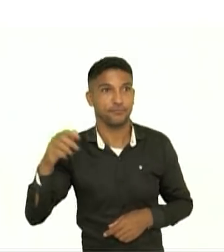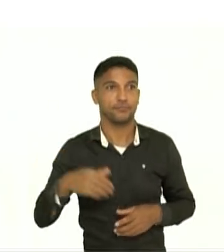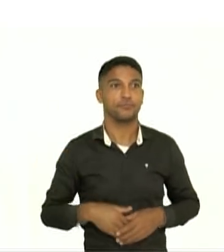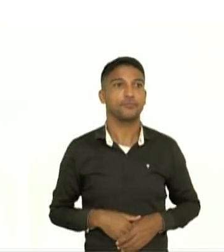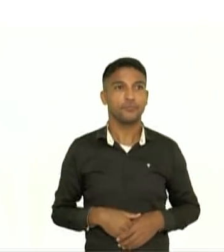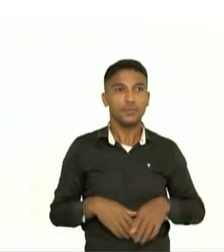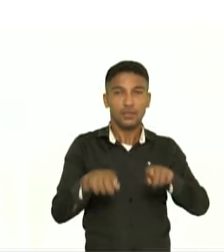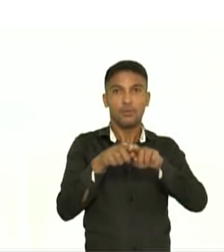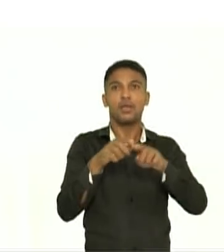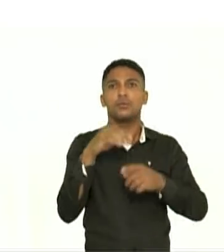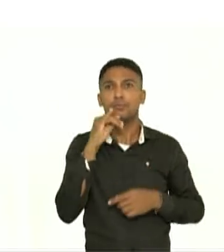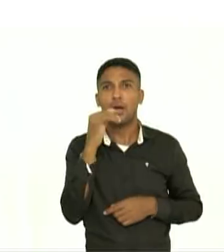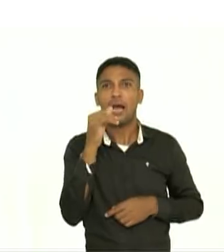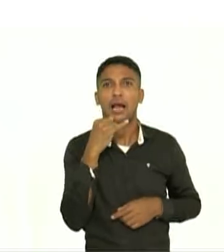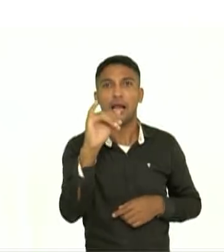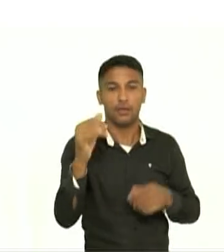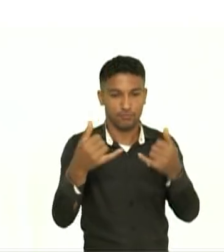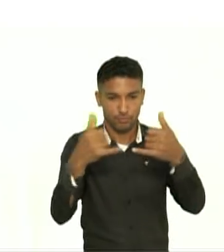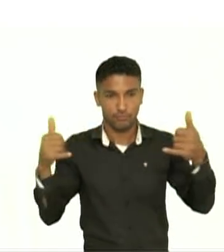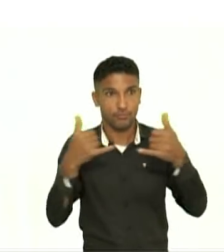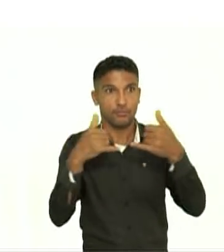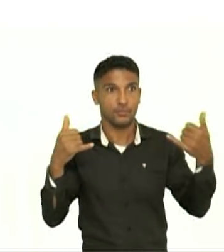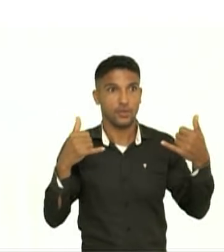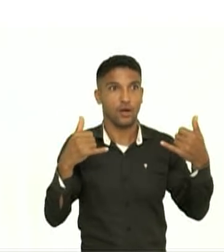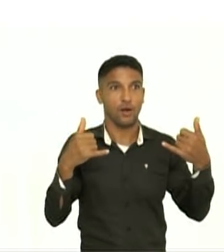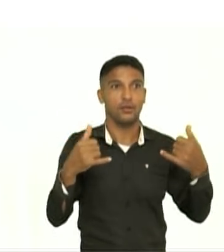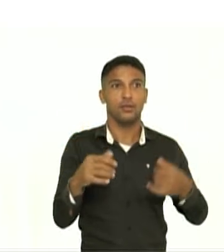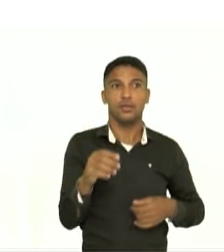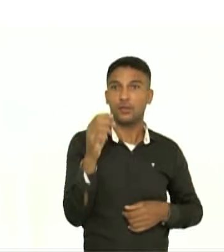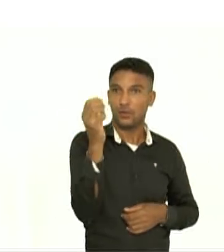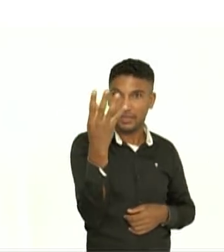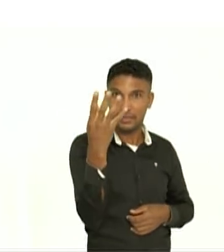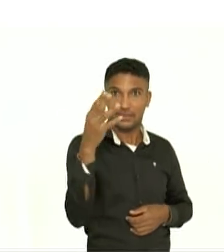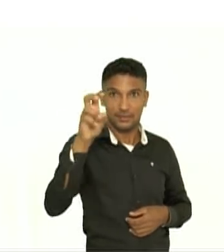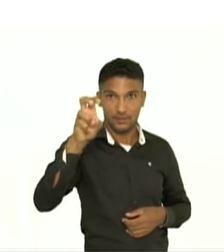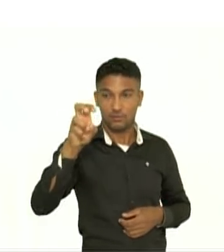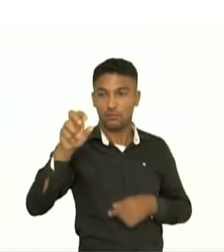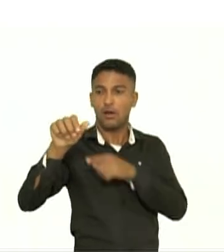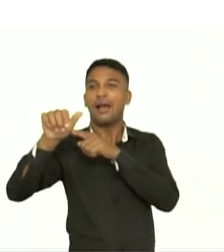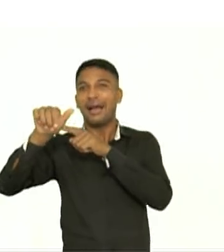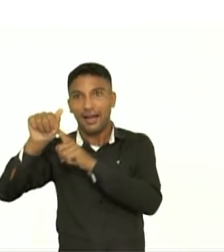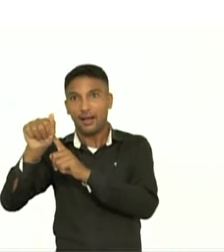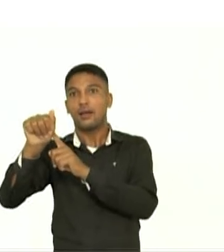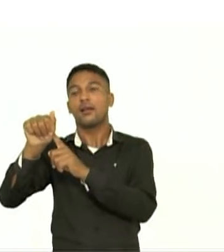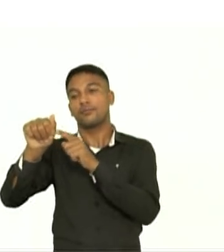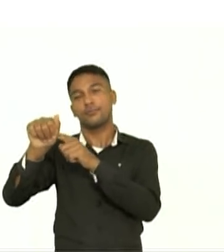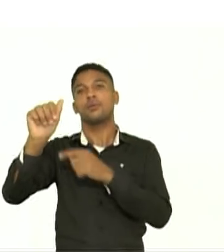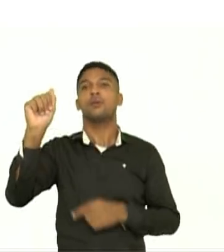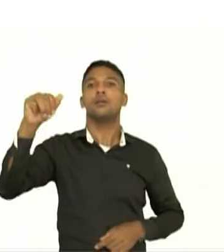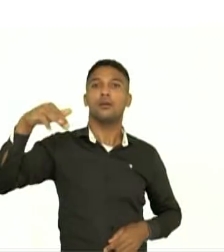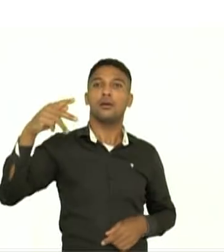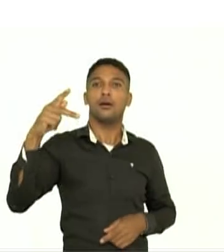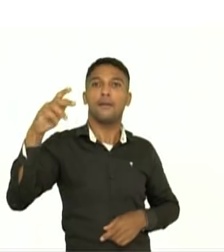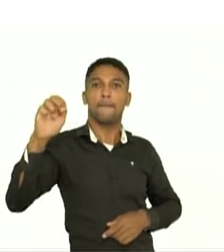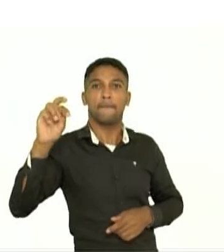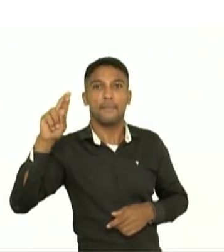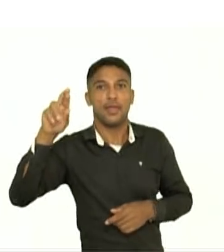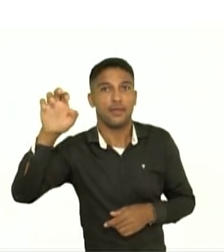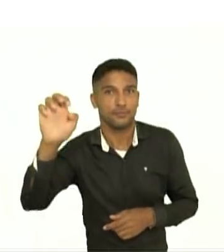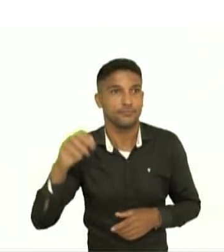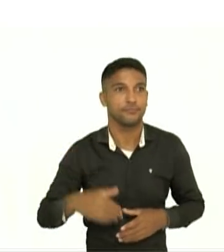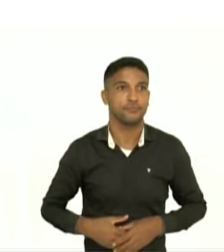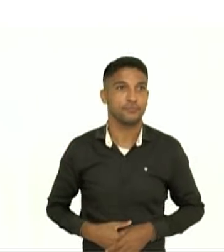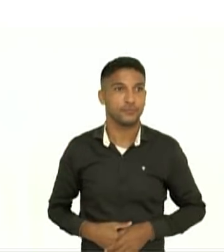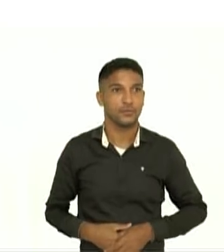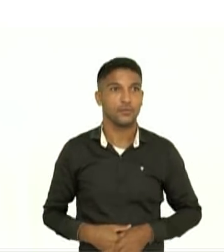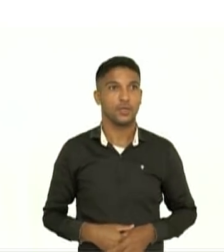o ampere representa a unidade. Beleza, meus queridos? Vocês vão perceber que existem inúmeras grandezas escalares, como também